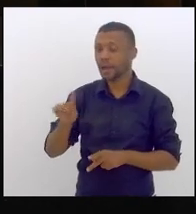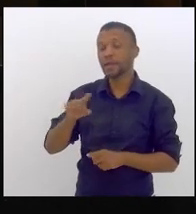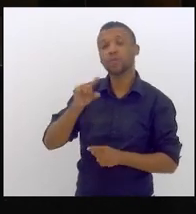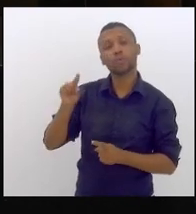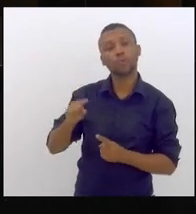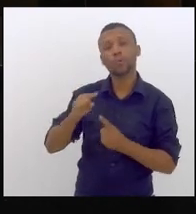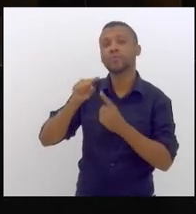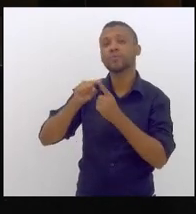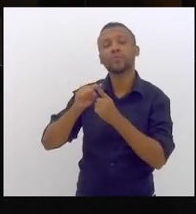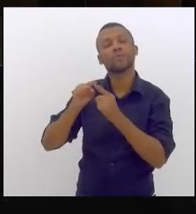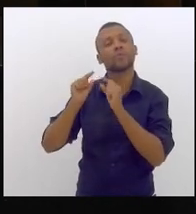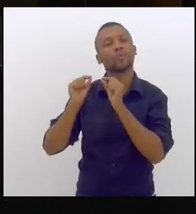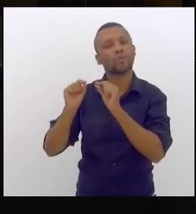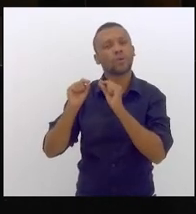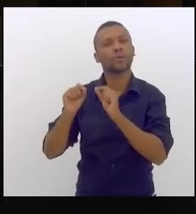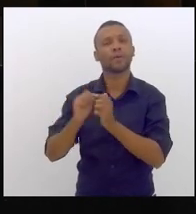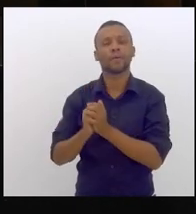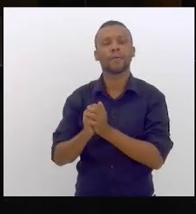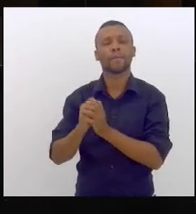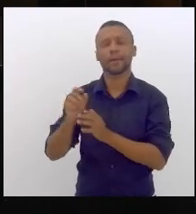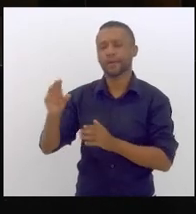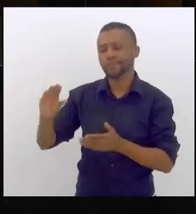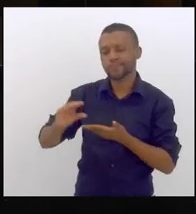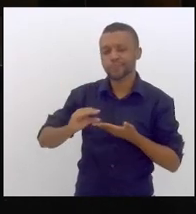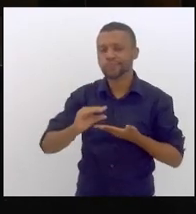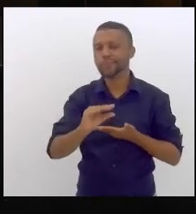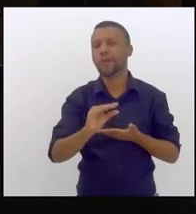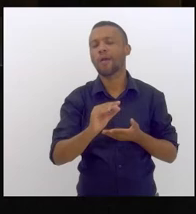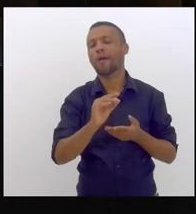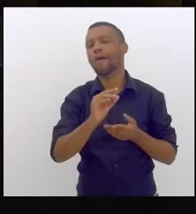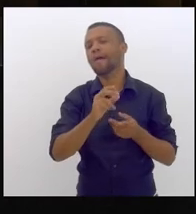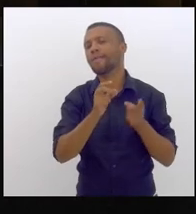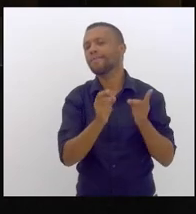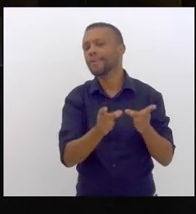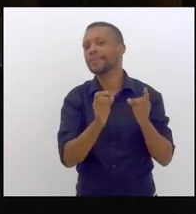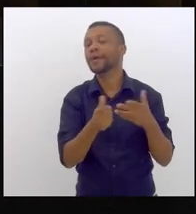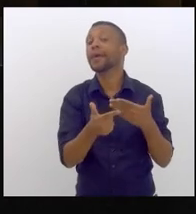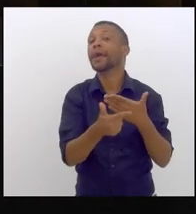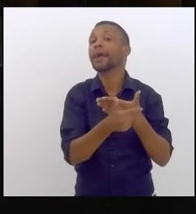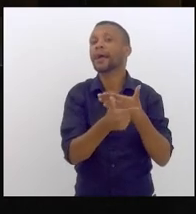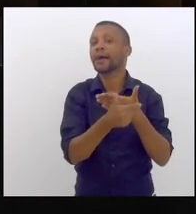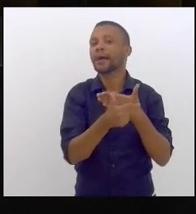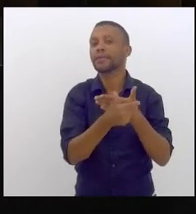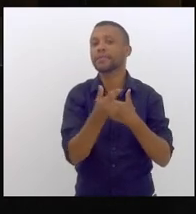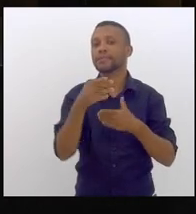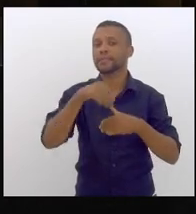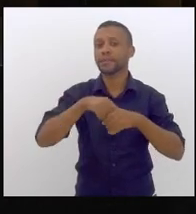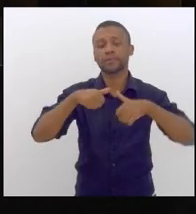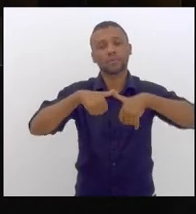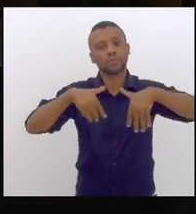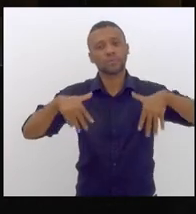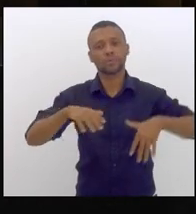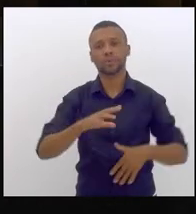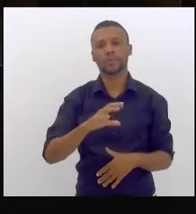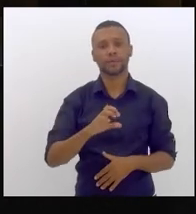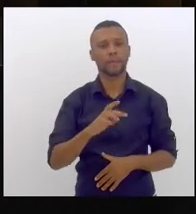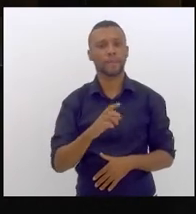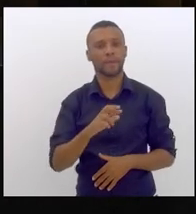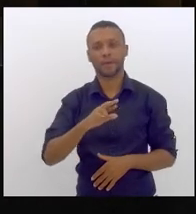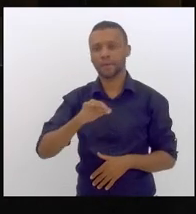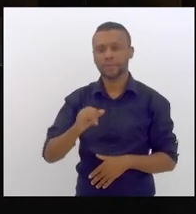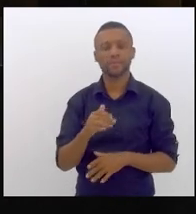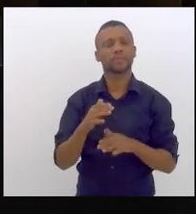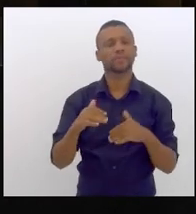para colocar ali e leiloar cargos dentro da estrutura do CEPERJ. Então, isso